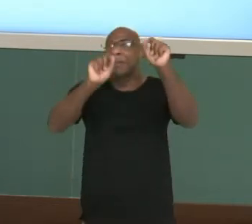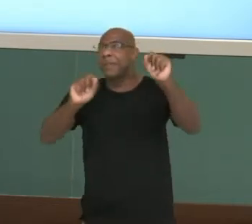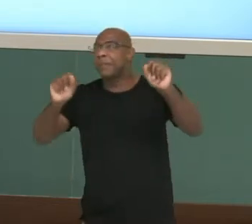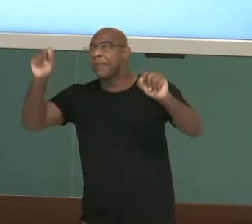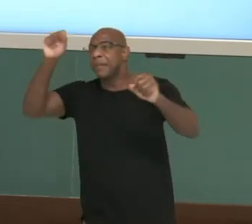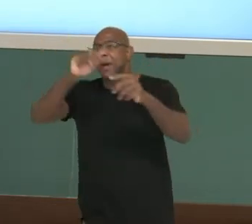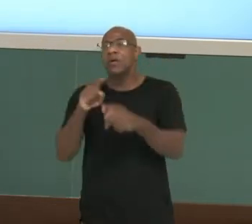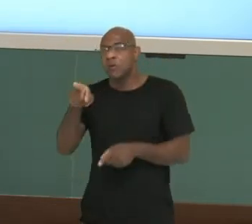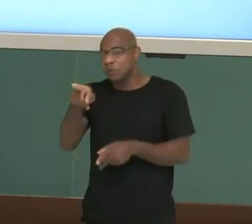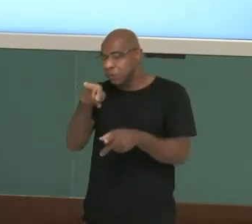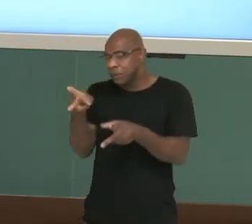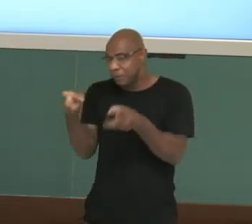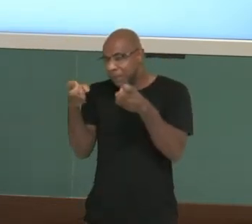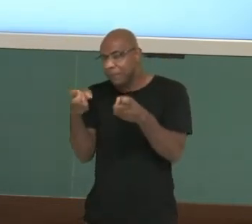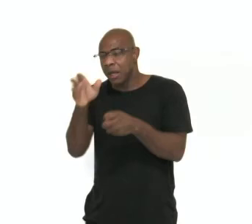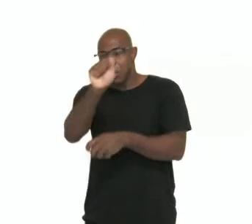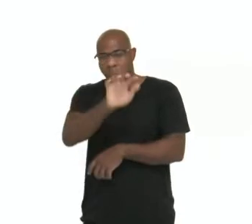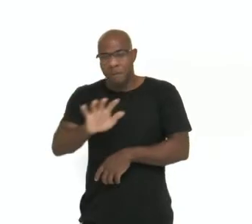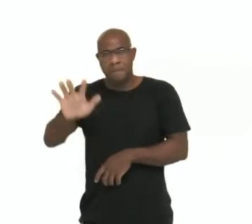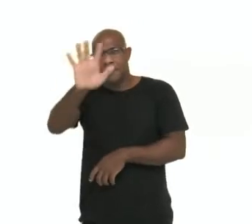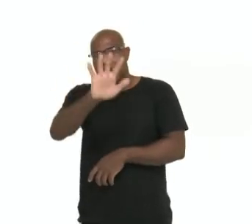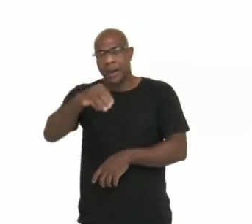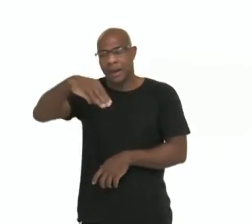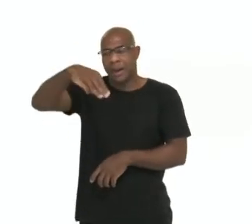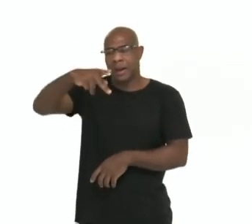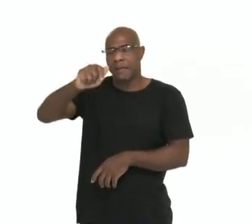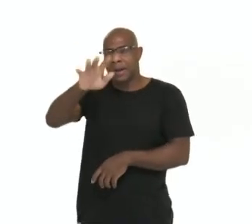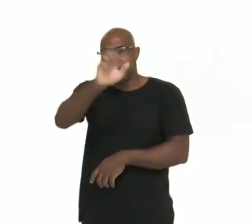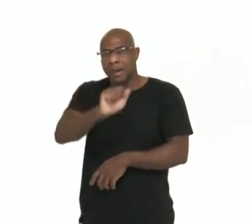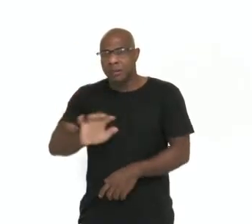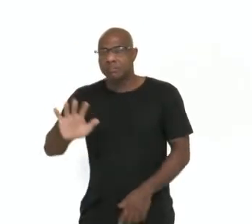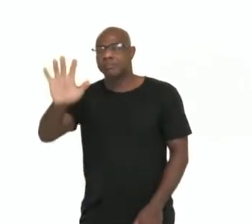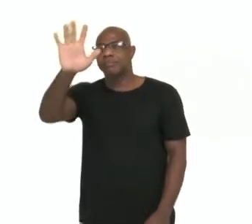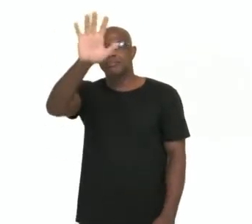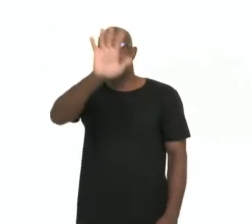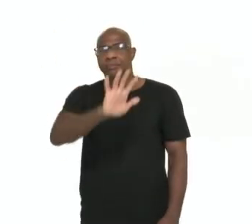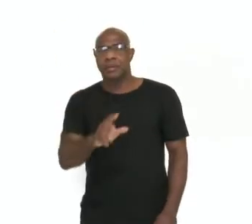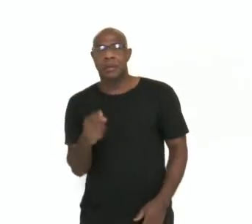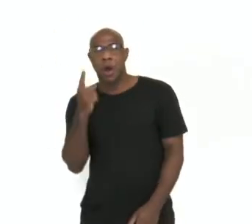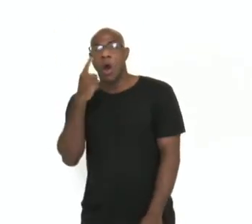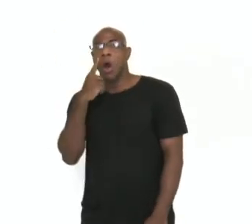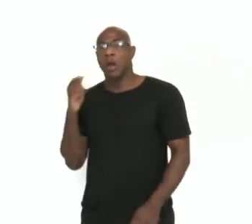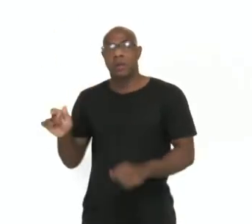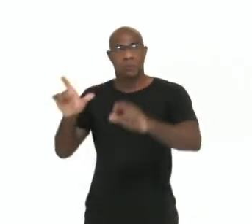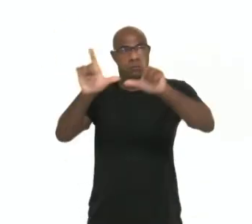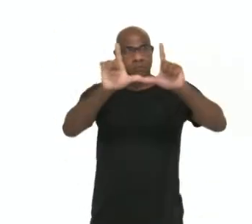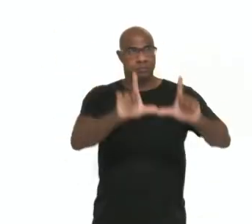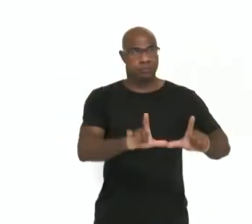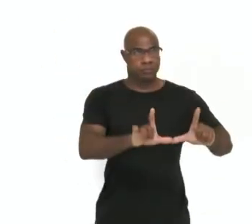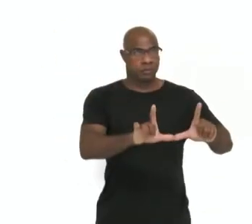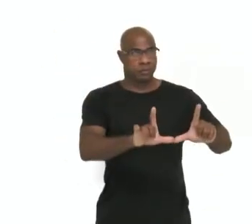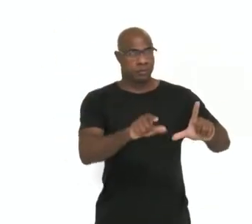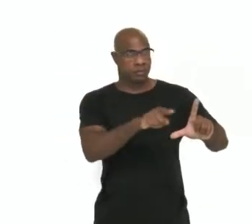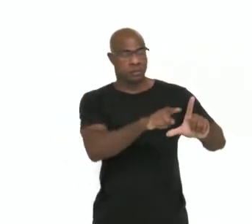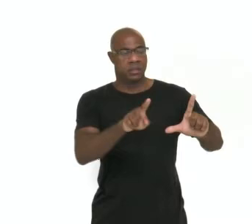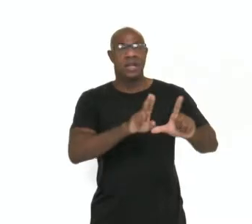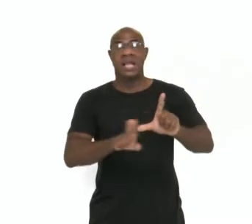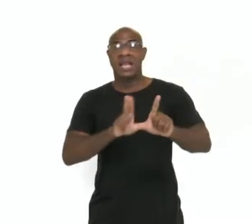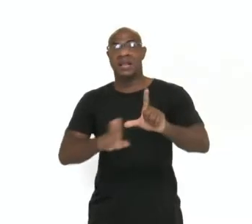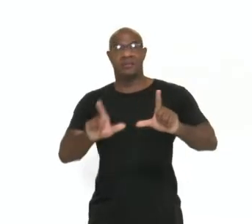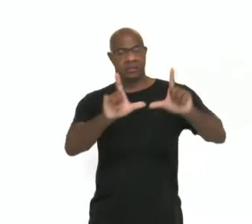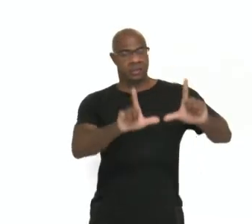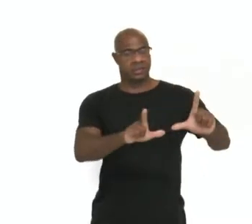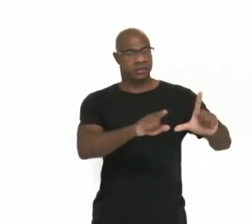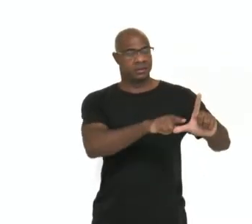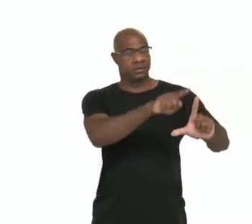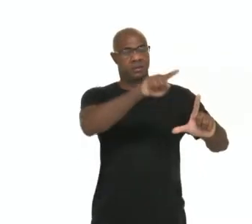você olhar para o mapa que vai aparecer na sua tela, quero que você olhe no canto inferior esquerdo e encontre a legenda,